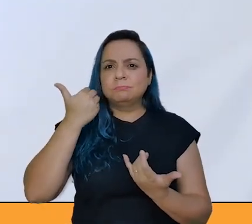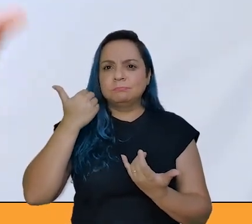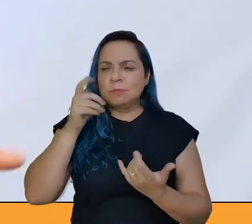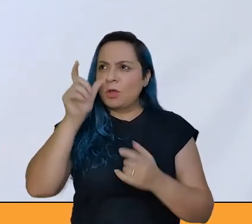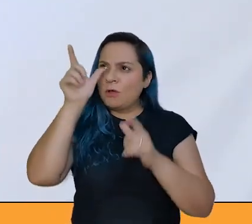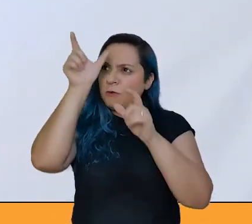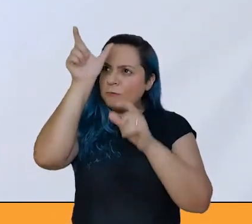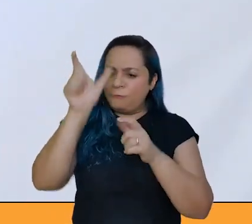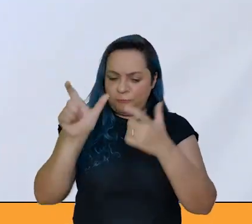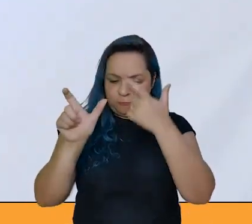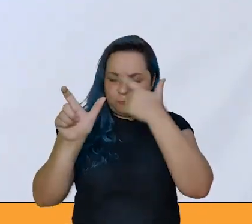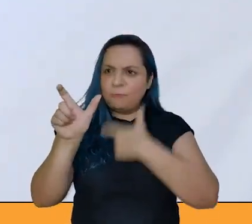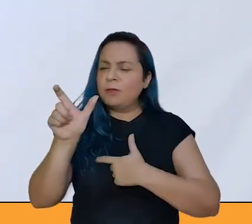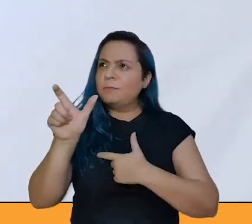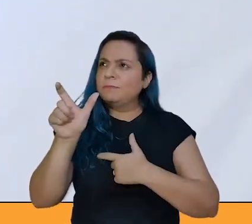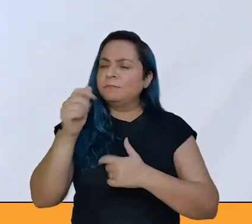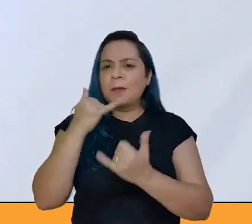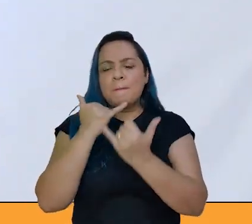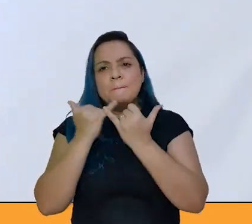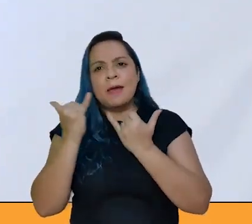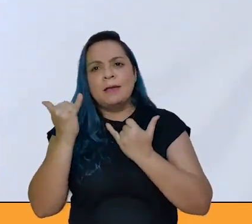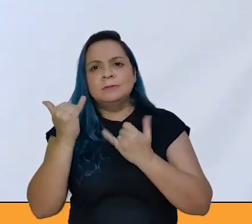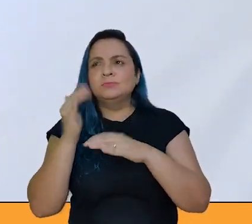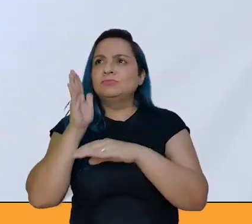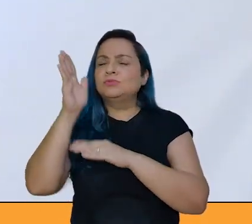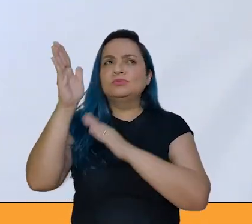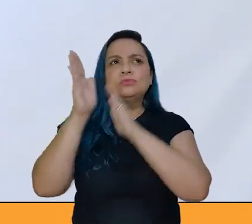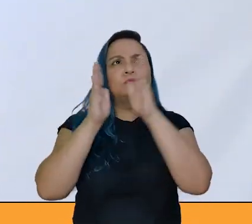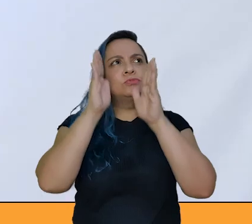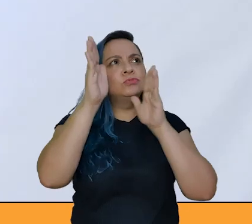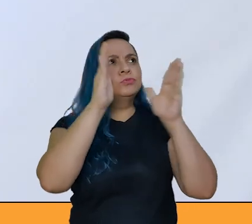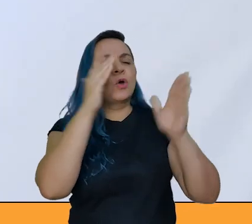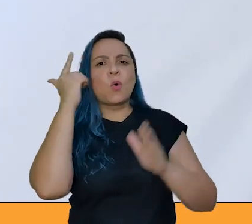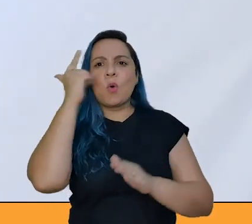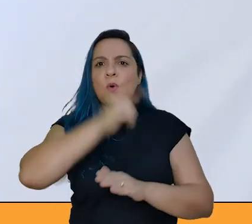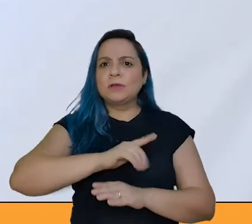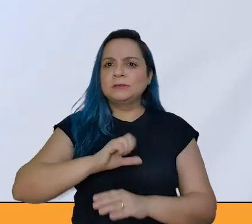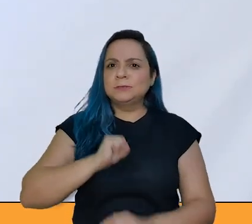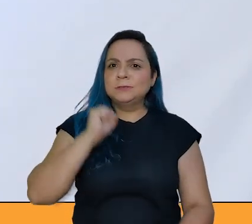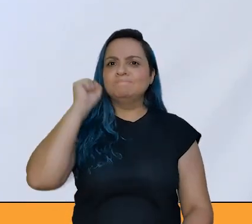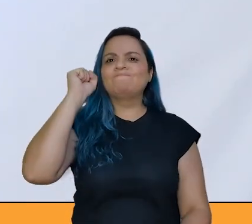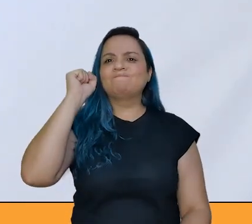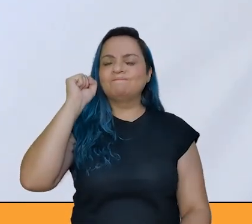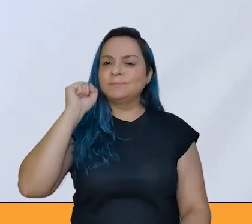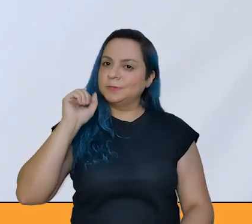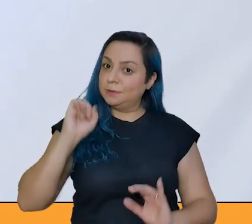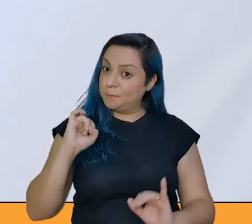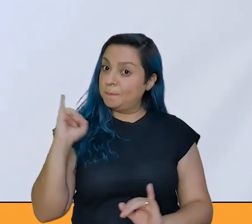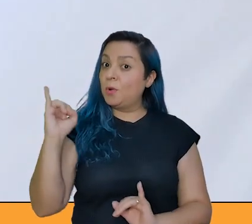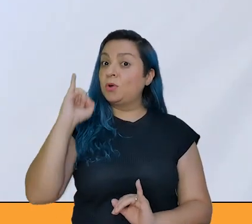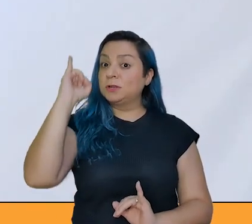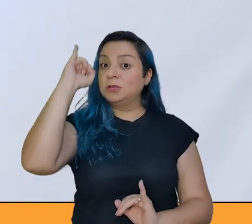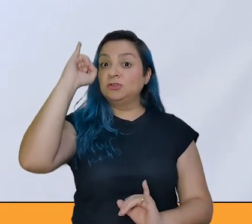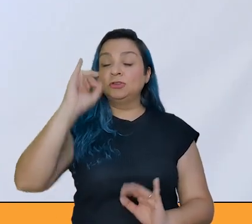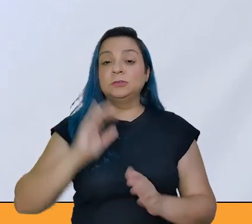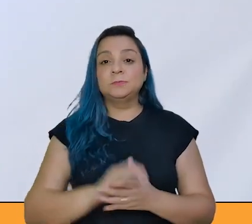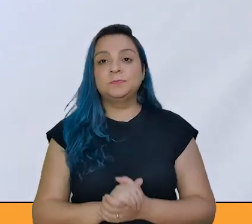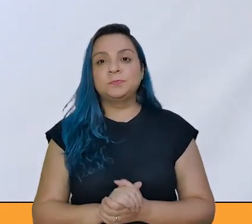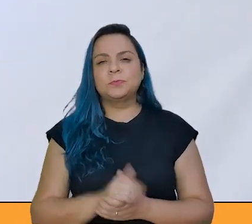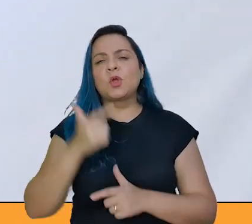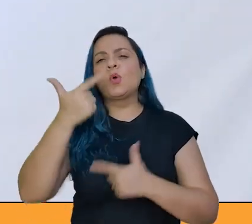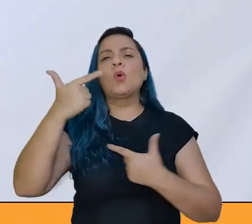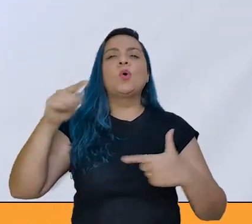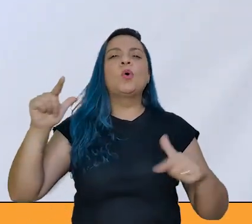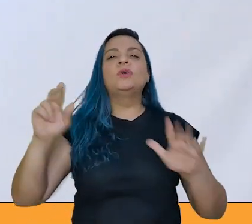uma fisionomia parecida e está ali acessando e conquistando determinados espaços, assim. Então isso é importantíssimo. Uma